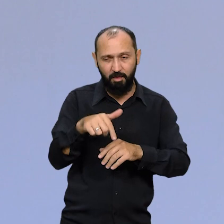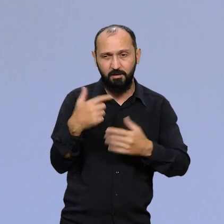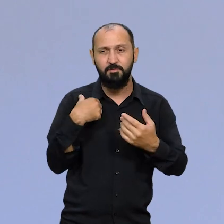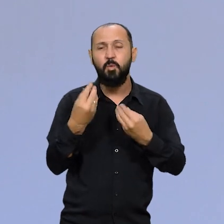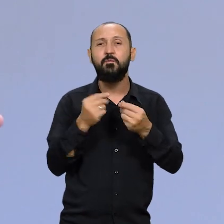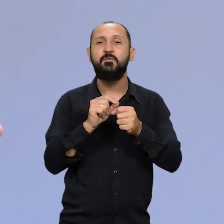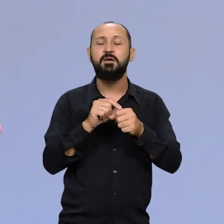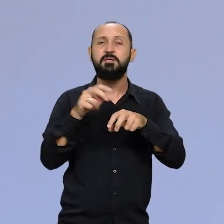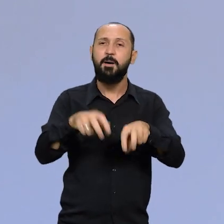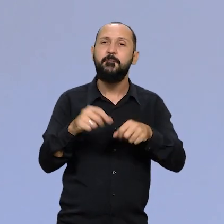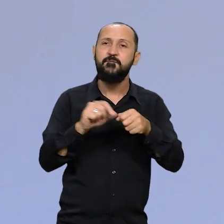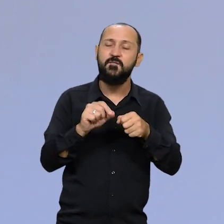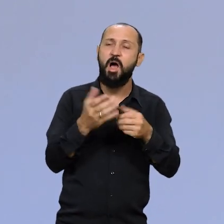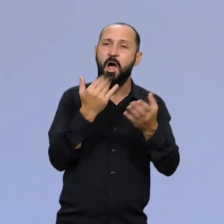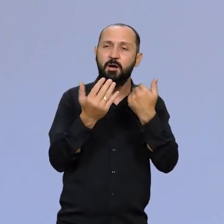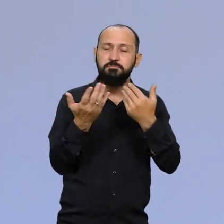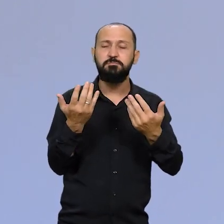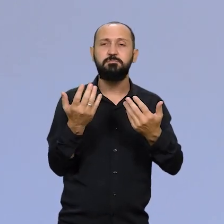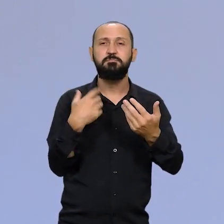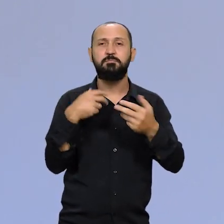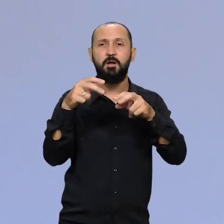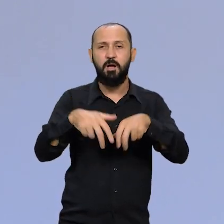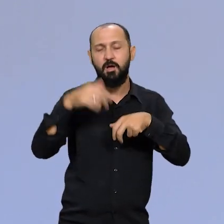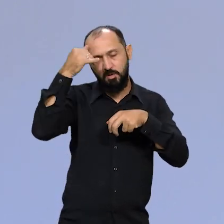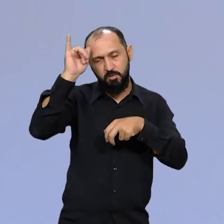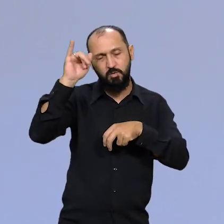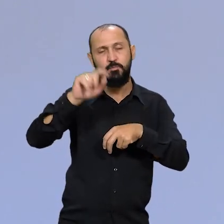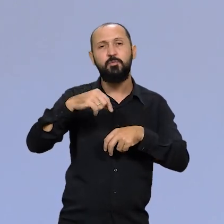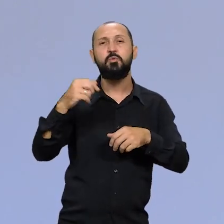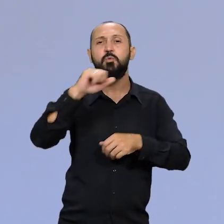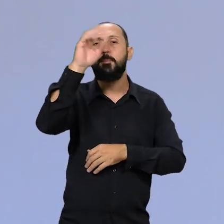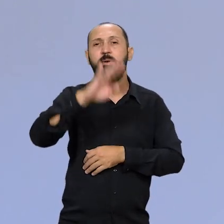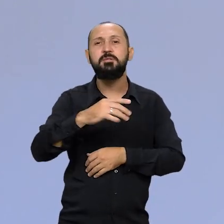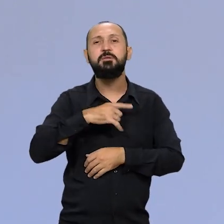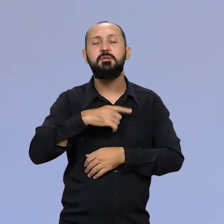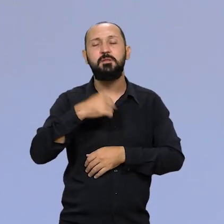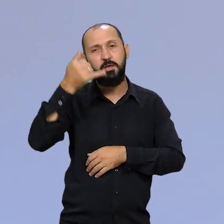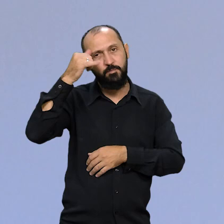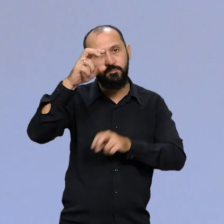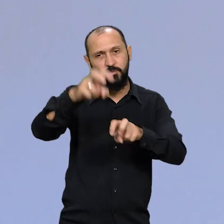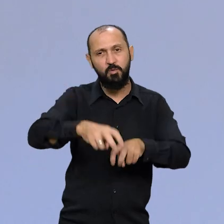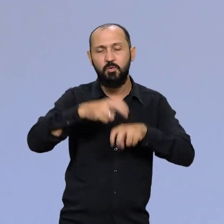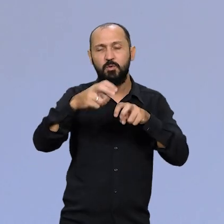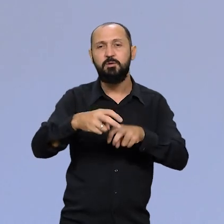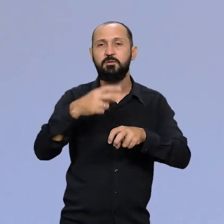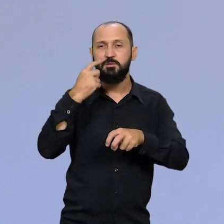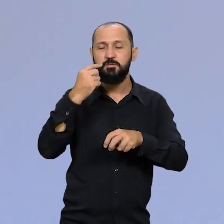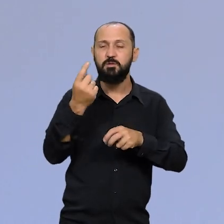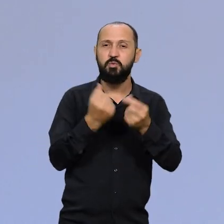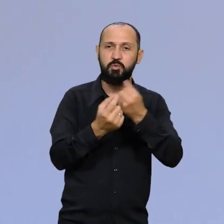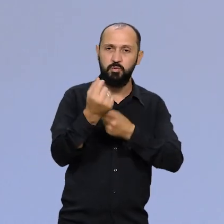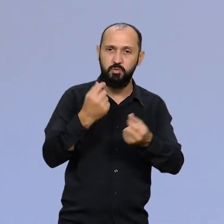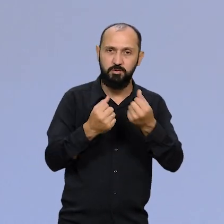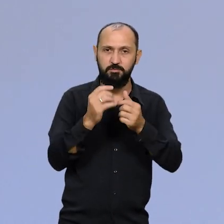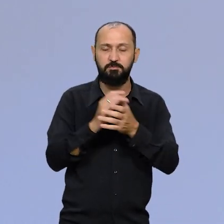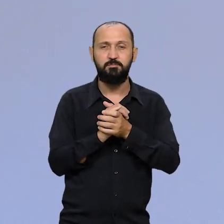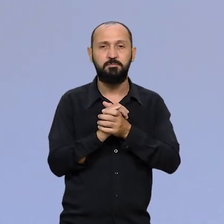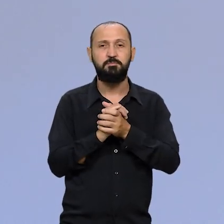floresta amazônica, e o ministro Dias Toffoli se pronunciou internacionalmente na defesa do clima e